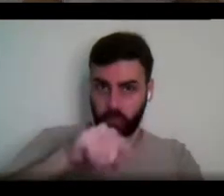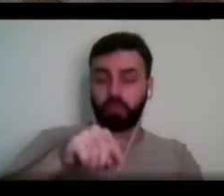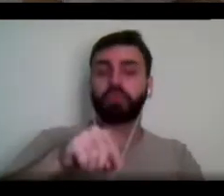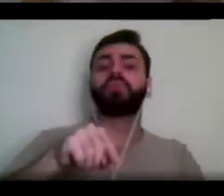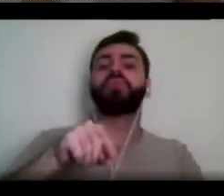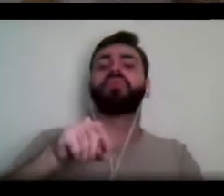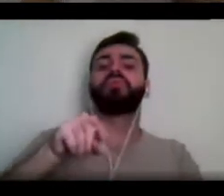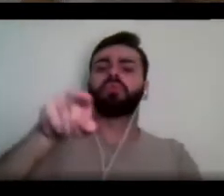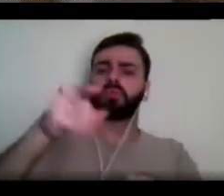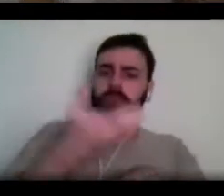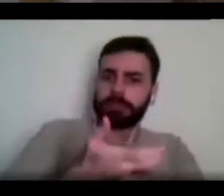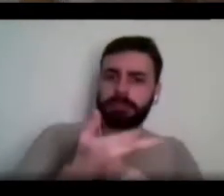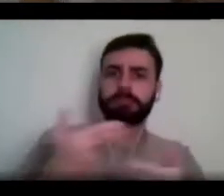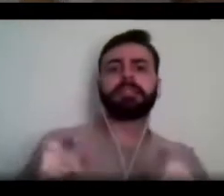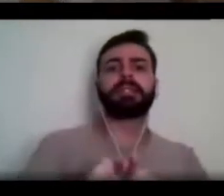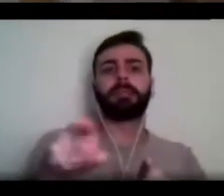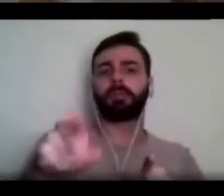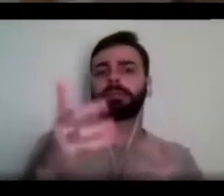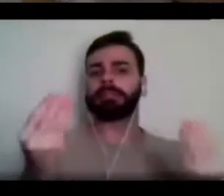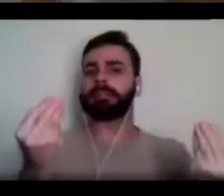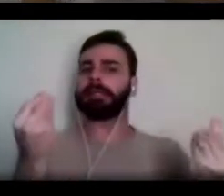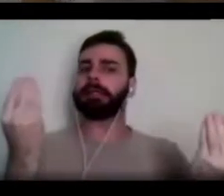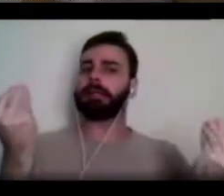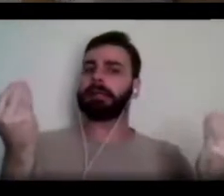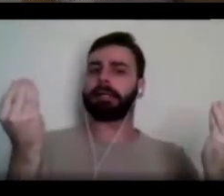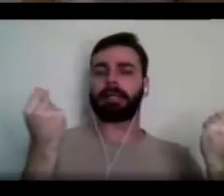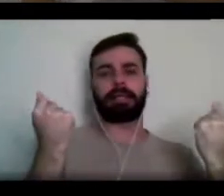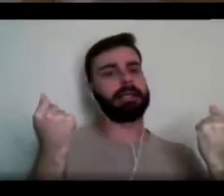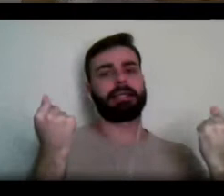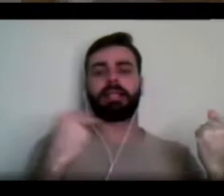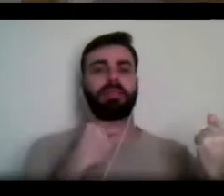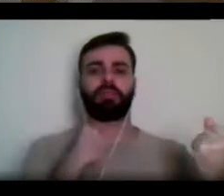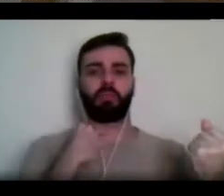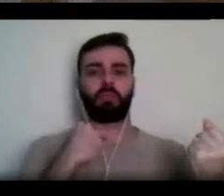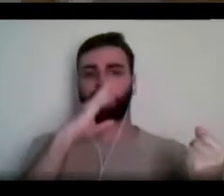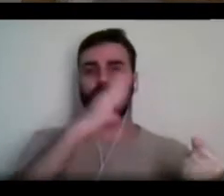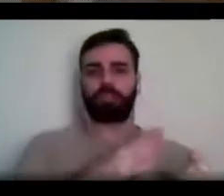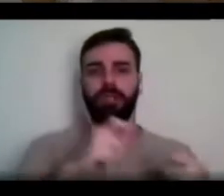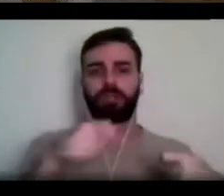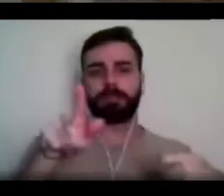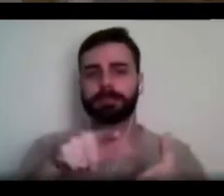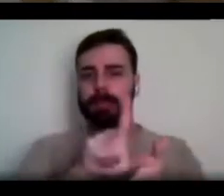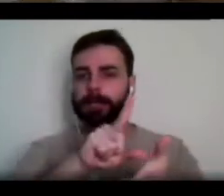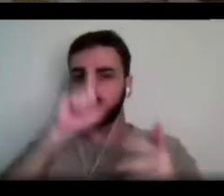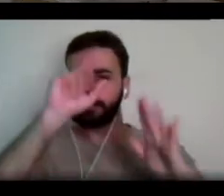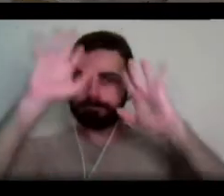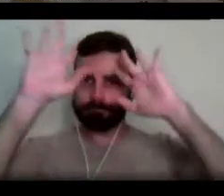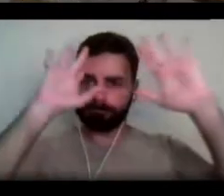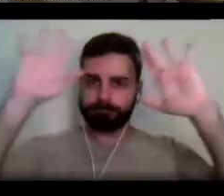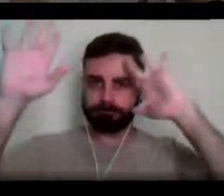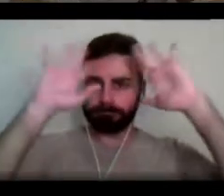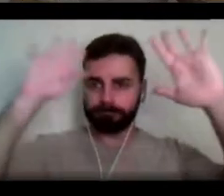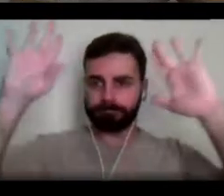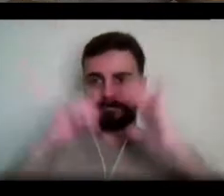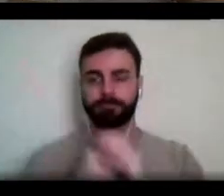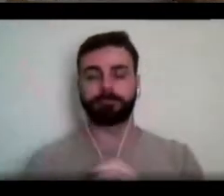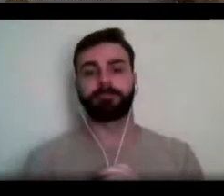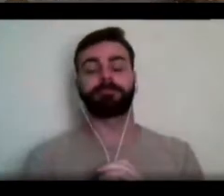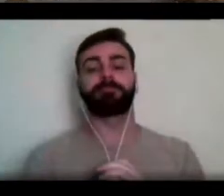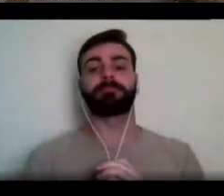frente que você não pode supor nada, tá? E usar equações prontas não funciona, né? E aí,